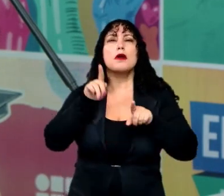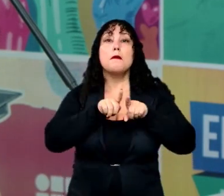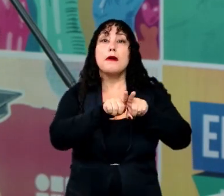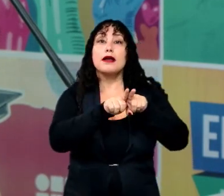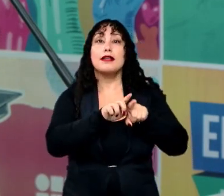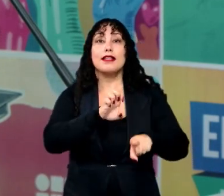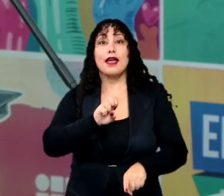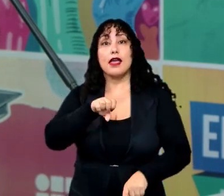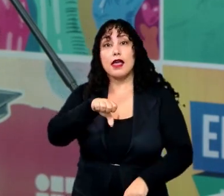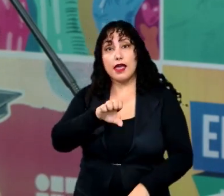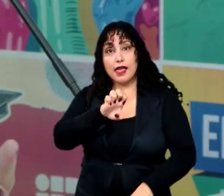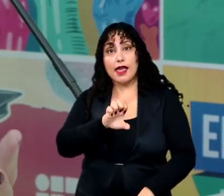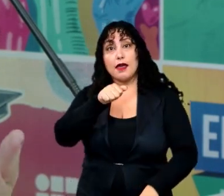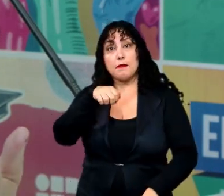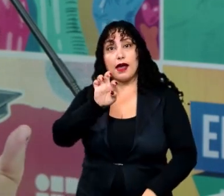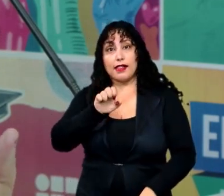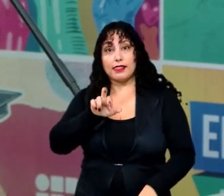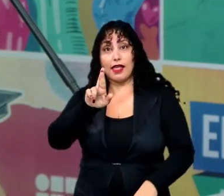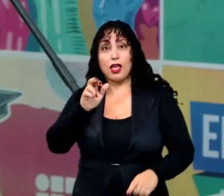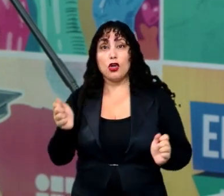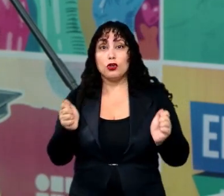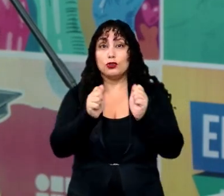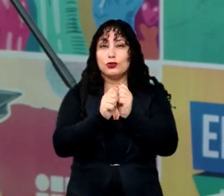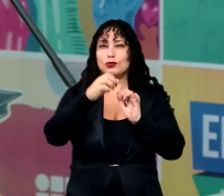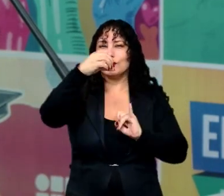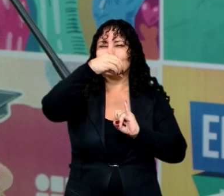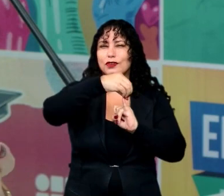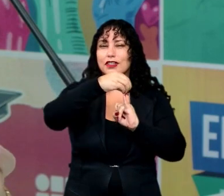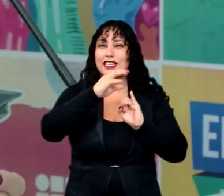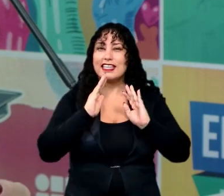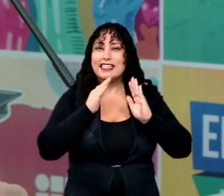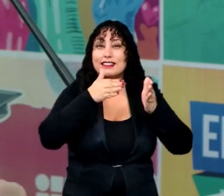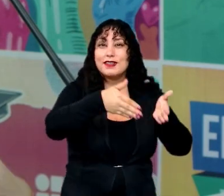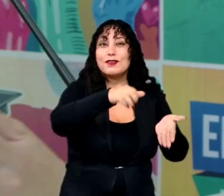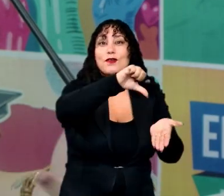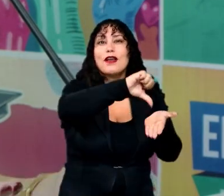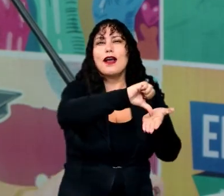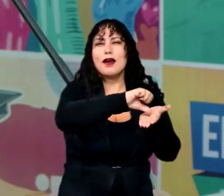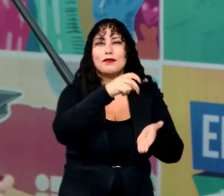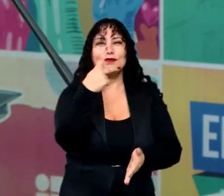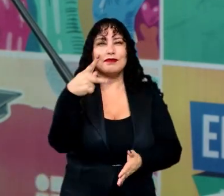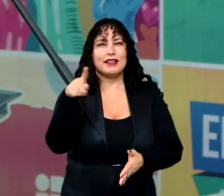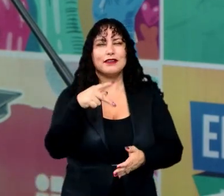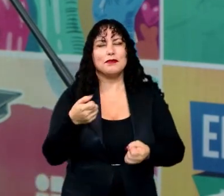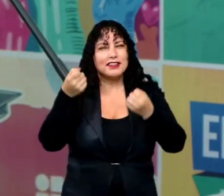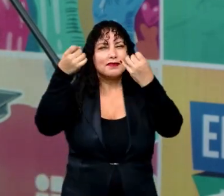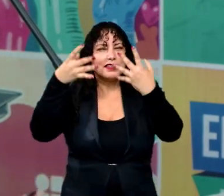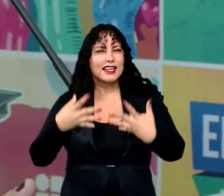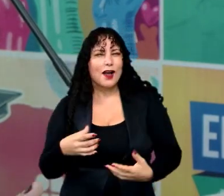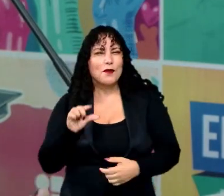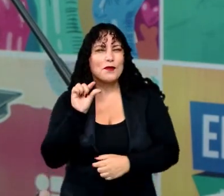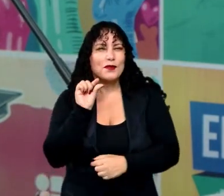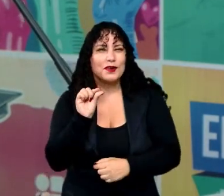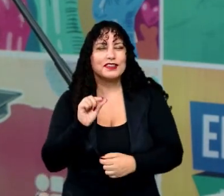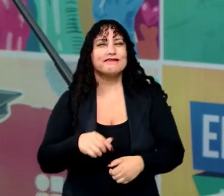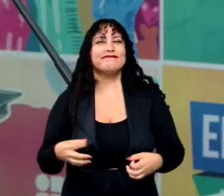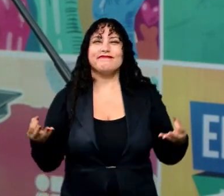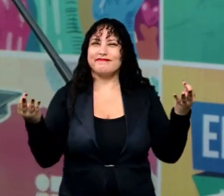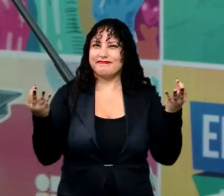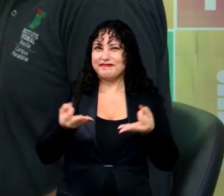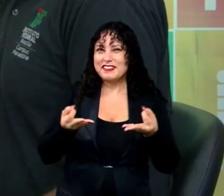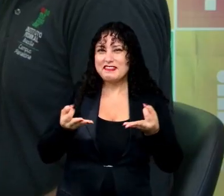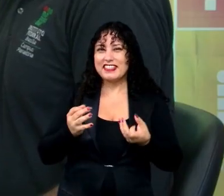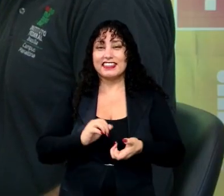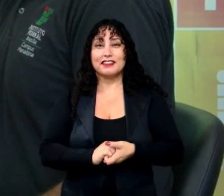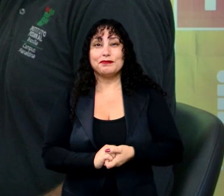Emater junto com o IFB em específico o campus Planaltina senhor pode contar um pouquinho pra gente perfeitamente